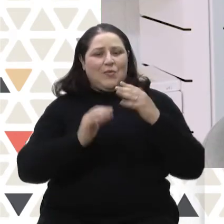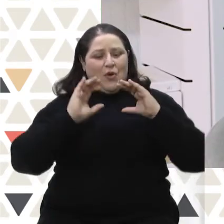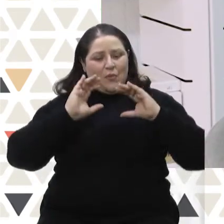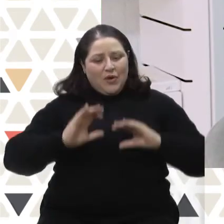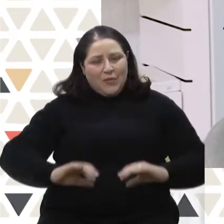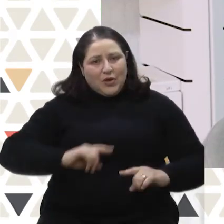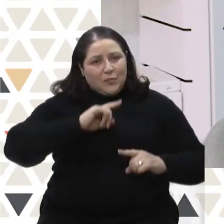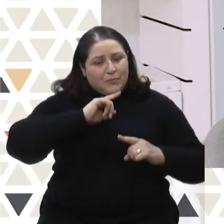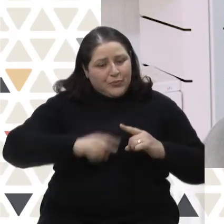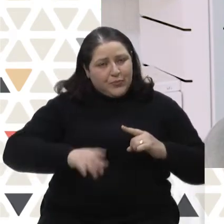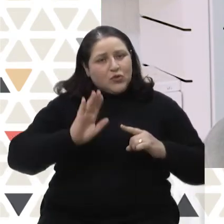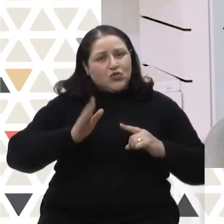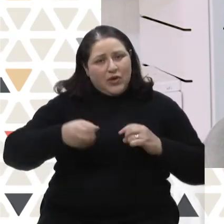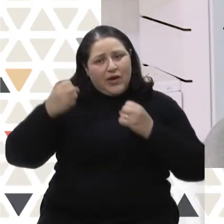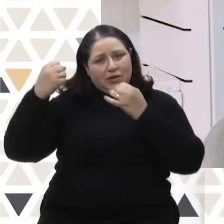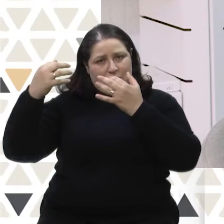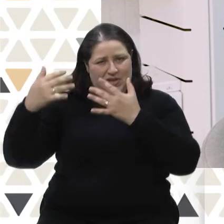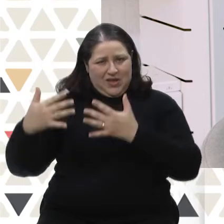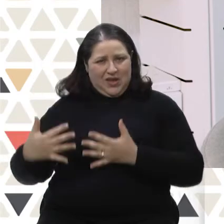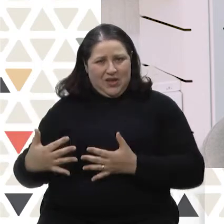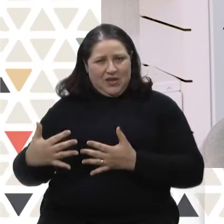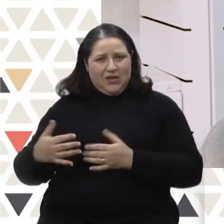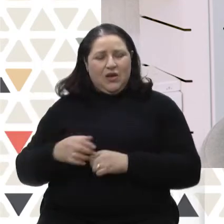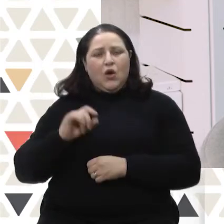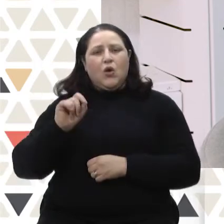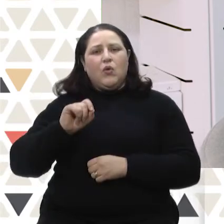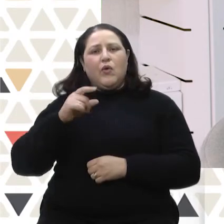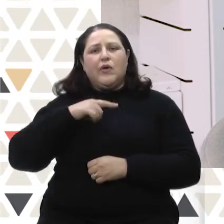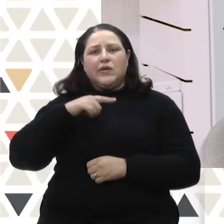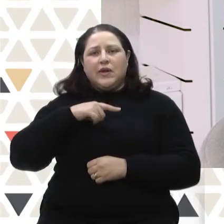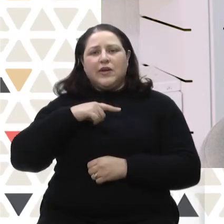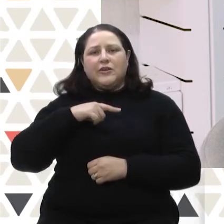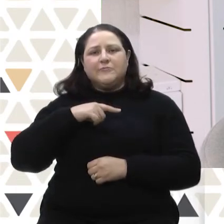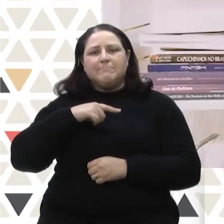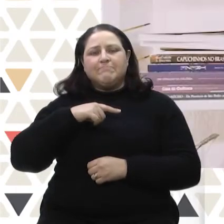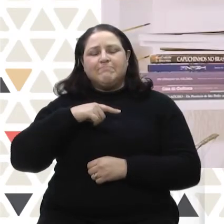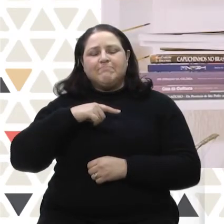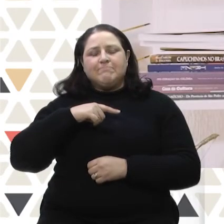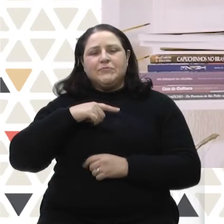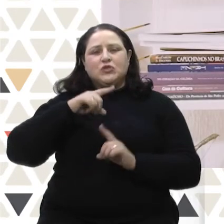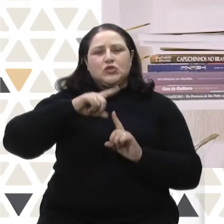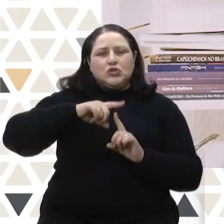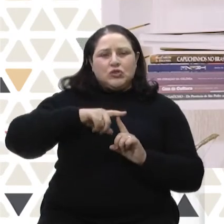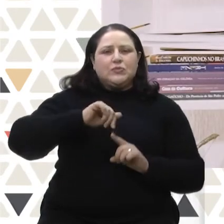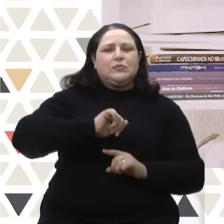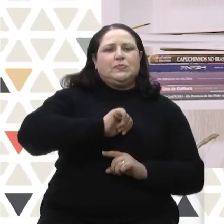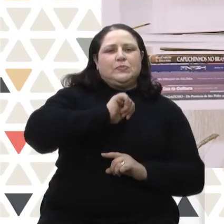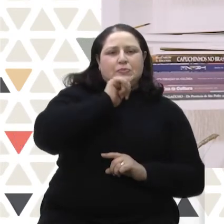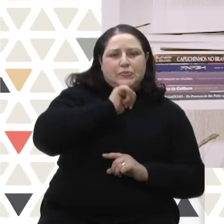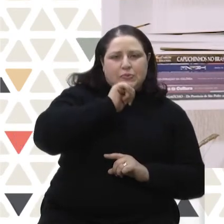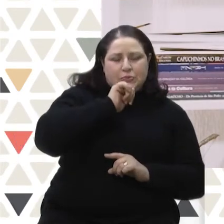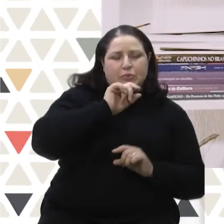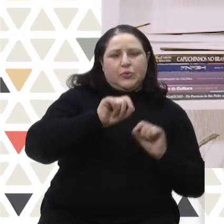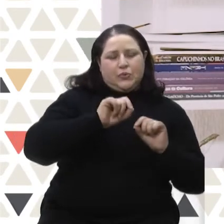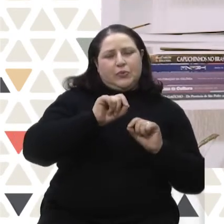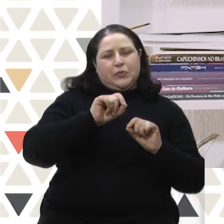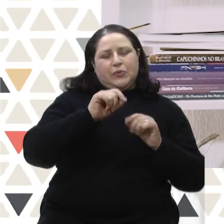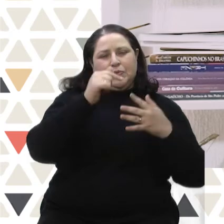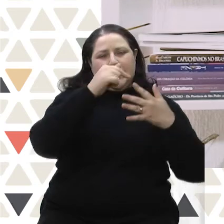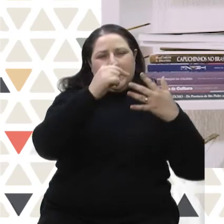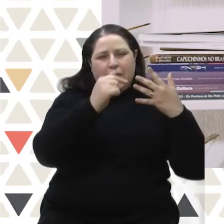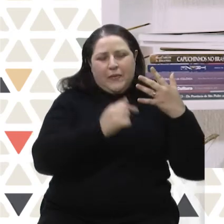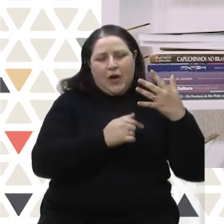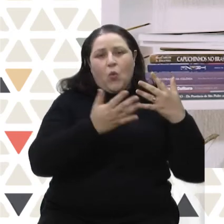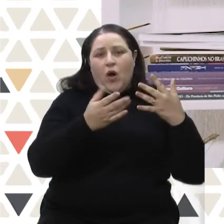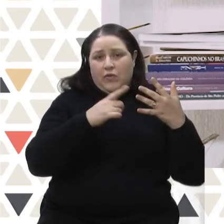uma dessas condutas vedadas, que eu elenquei os exemplos anteriormente, são previstas sanções, penalidades,